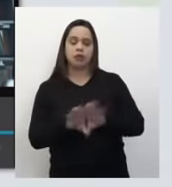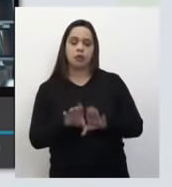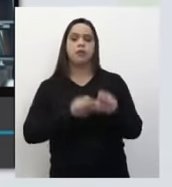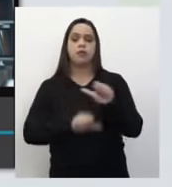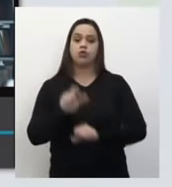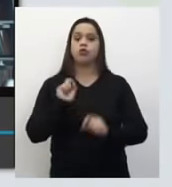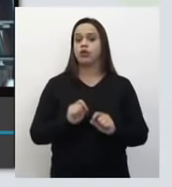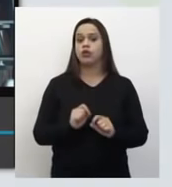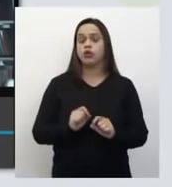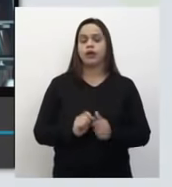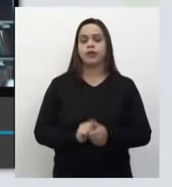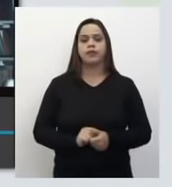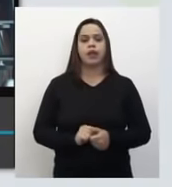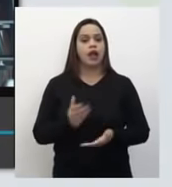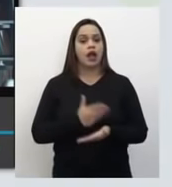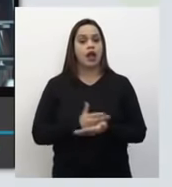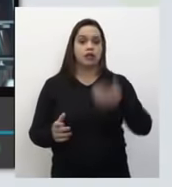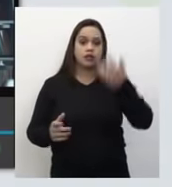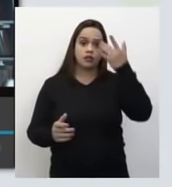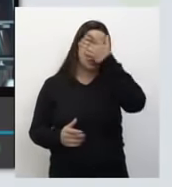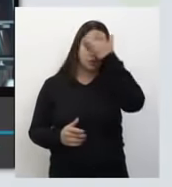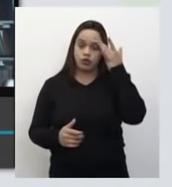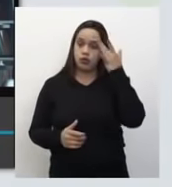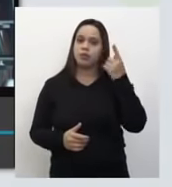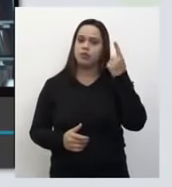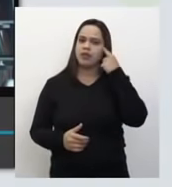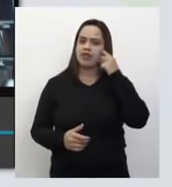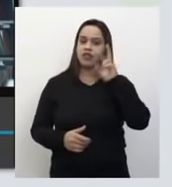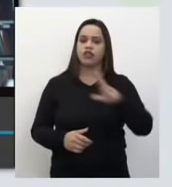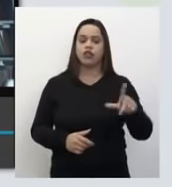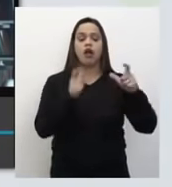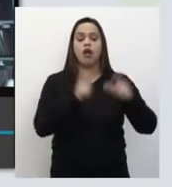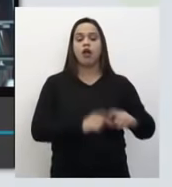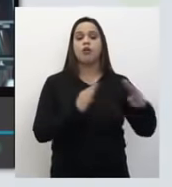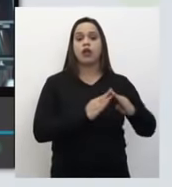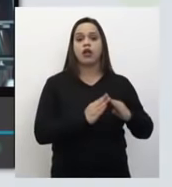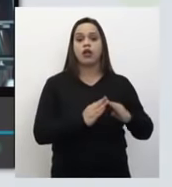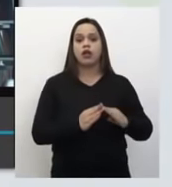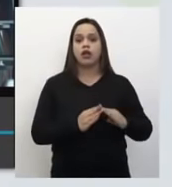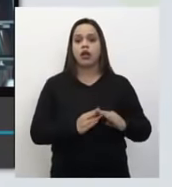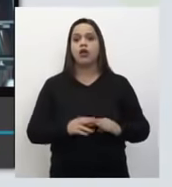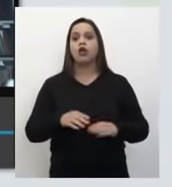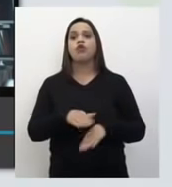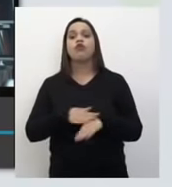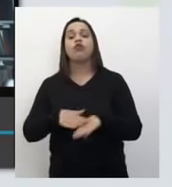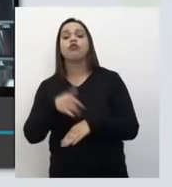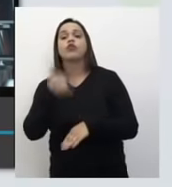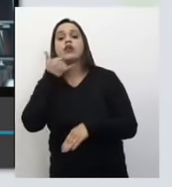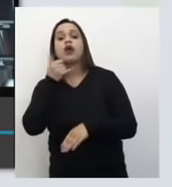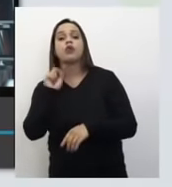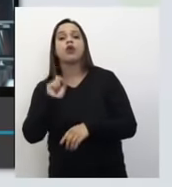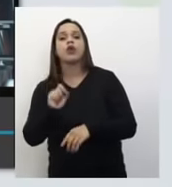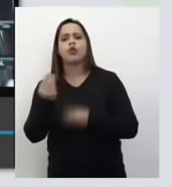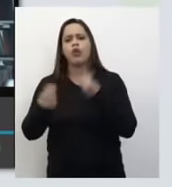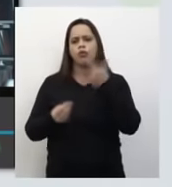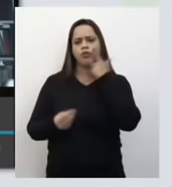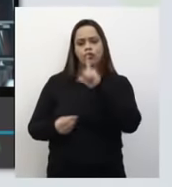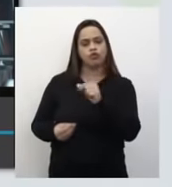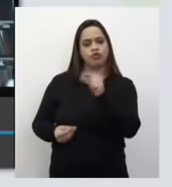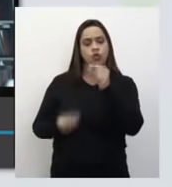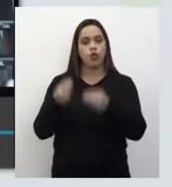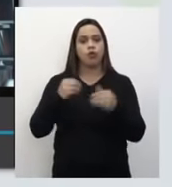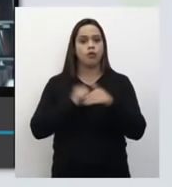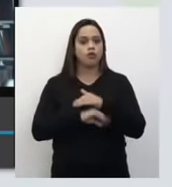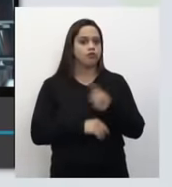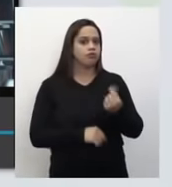é que as pessoas começam a pensar de maneira diferente onde eu vou morar, com quem que eu vou falar, como é que eu ganho dinheiro, como é que eu não ganho dinheiro, como é que eu faço reserva de grana,